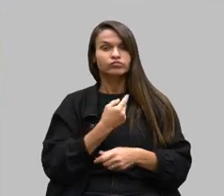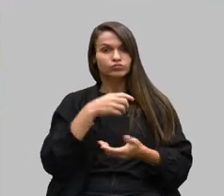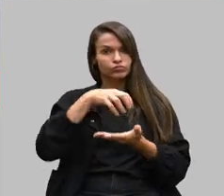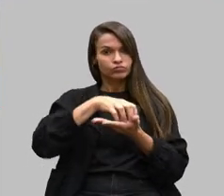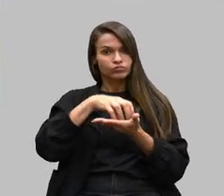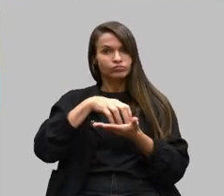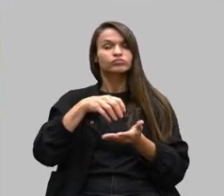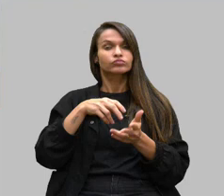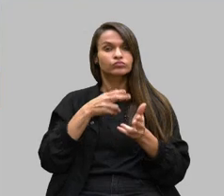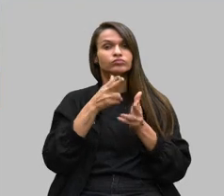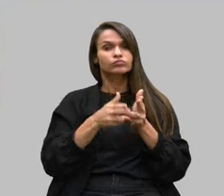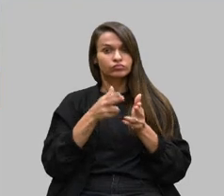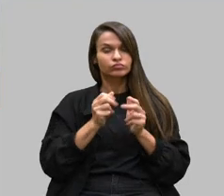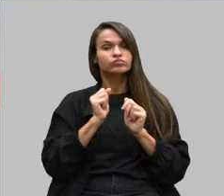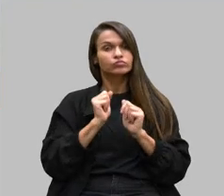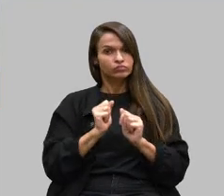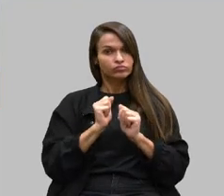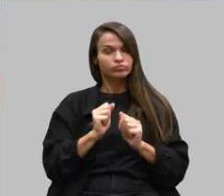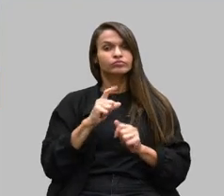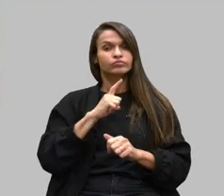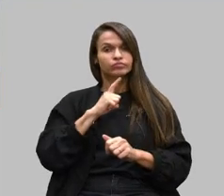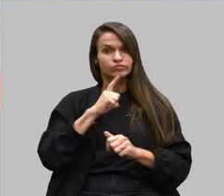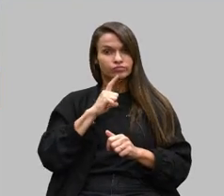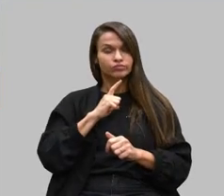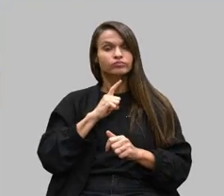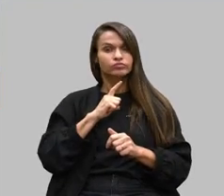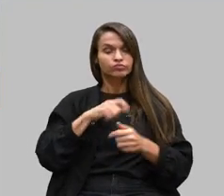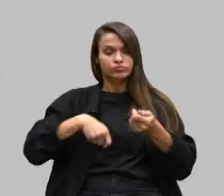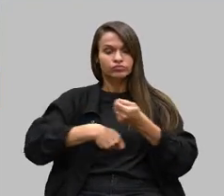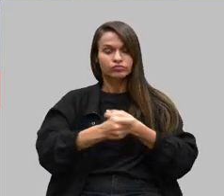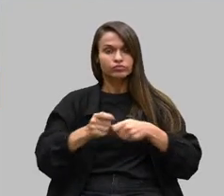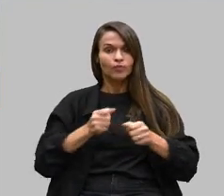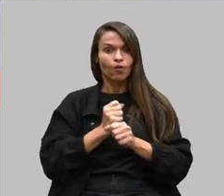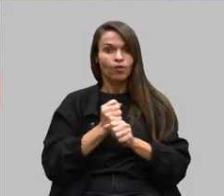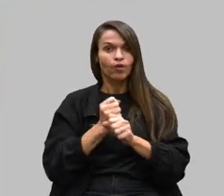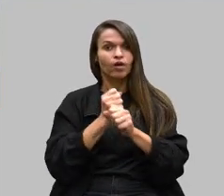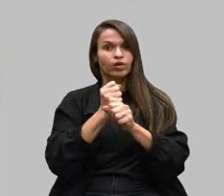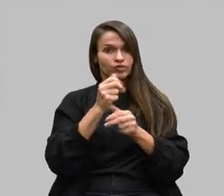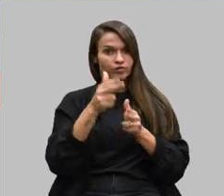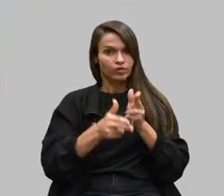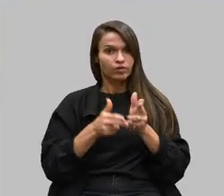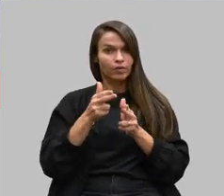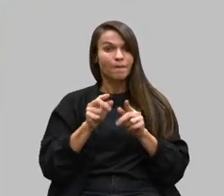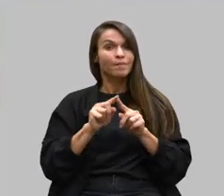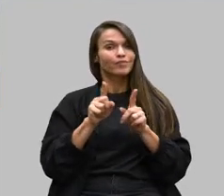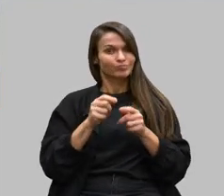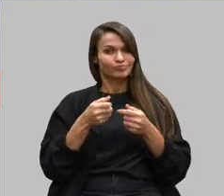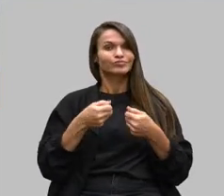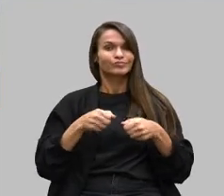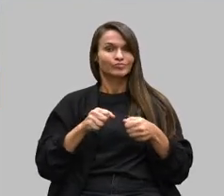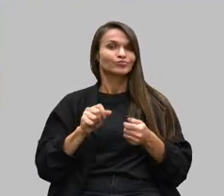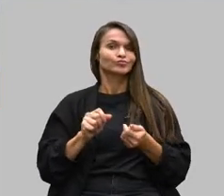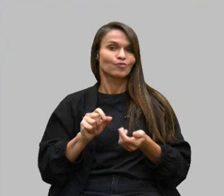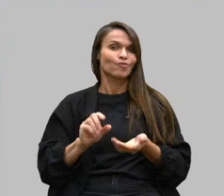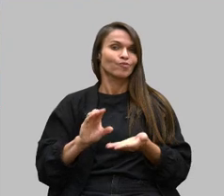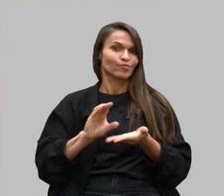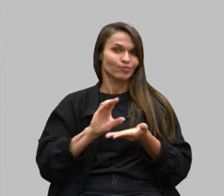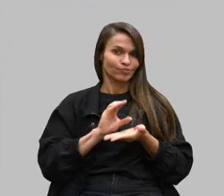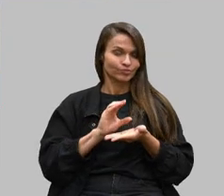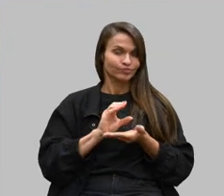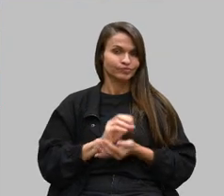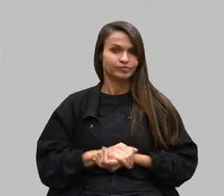ter rodadas anuais leilões anuais de ferrovias só que para isso nós precisamos de recursos e